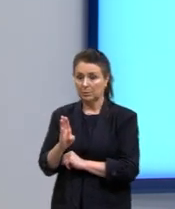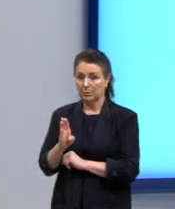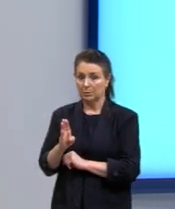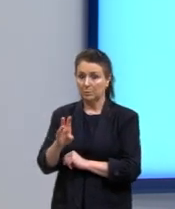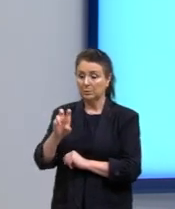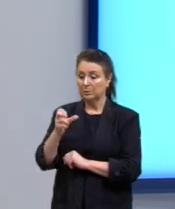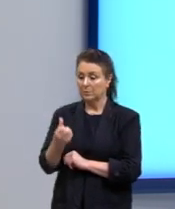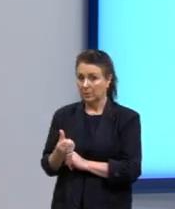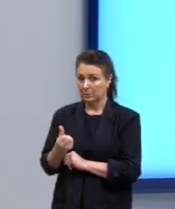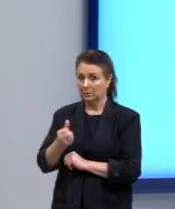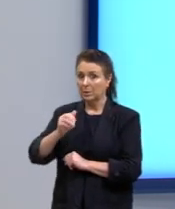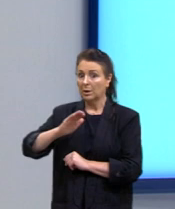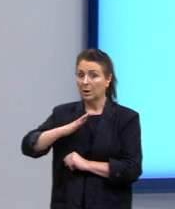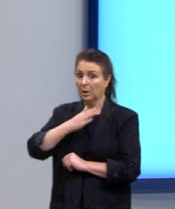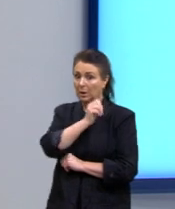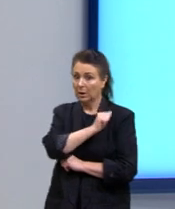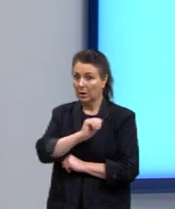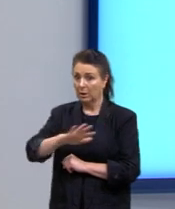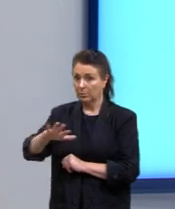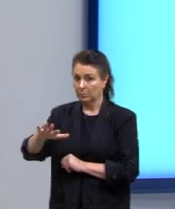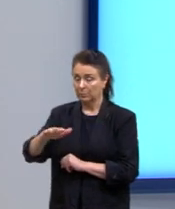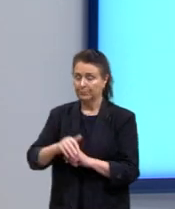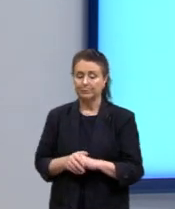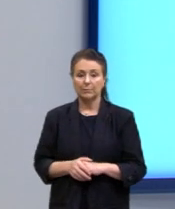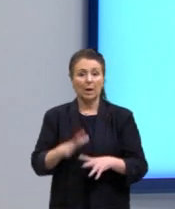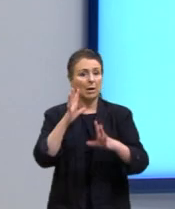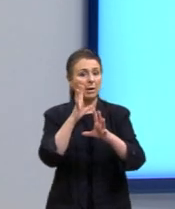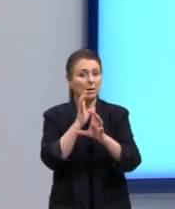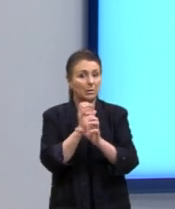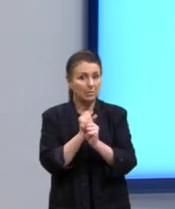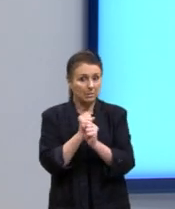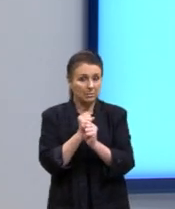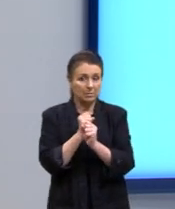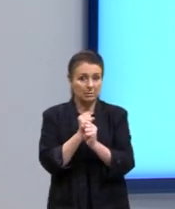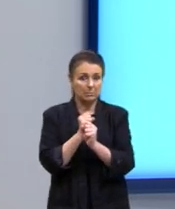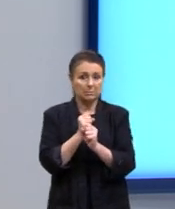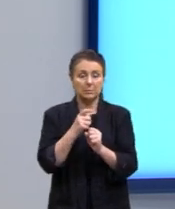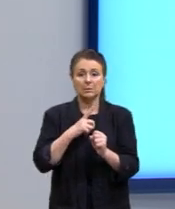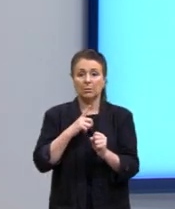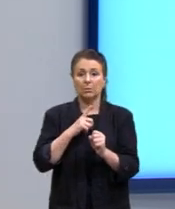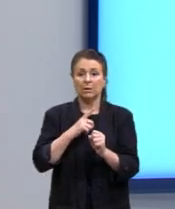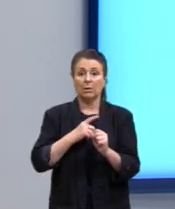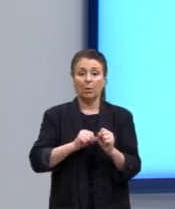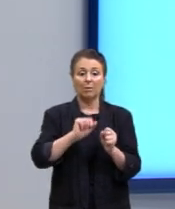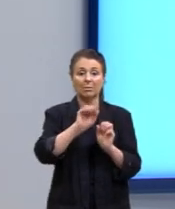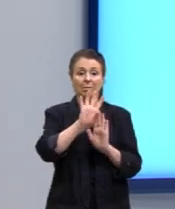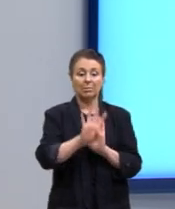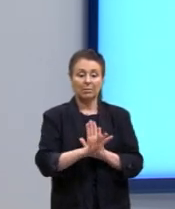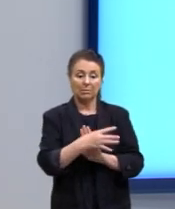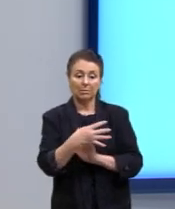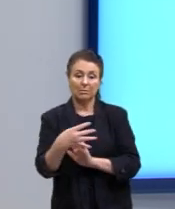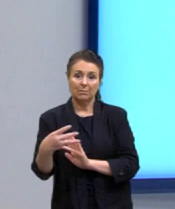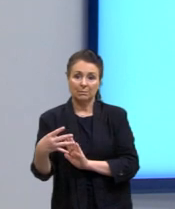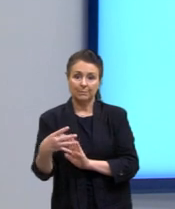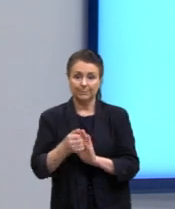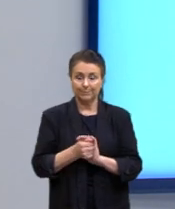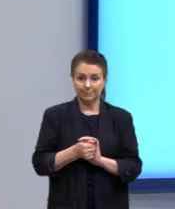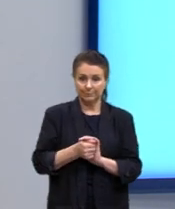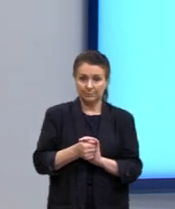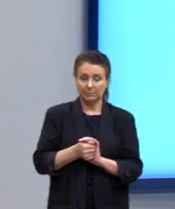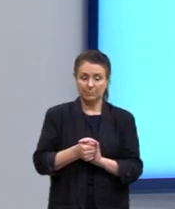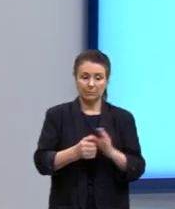tem seis alunos e as notas Nós Vamos considerar esta tabela então nós temos ali